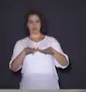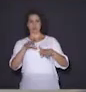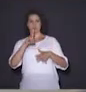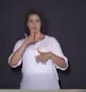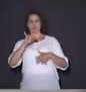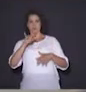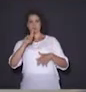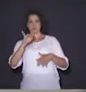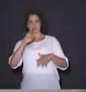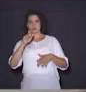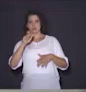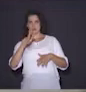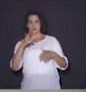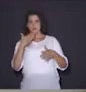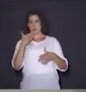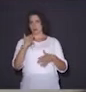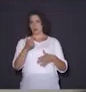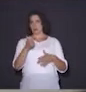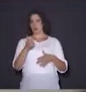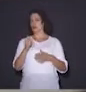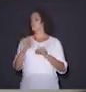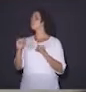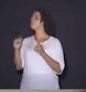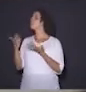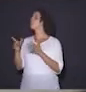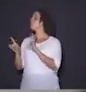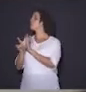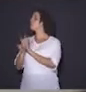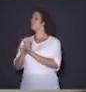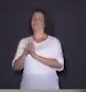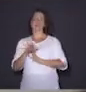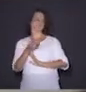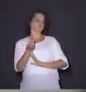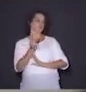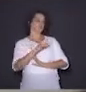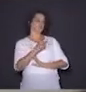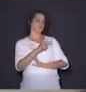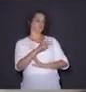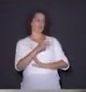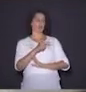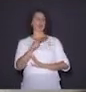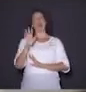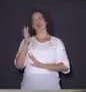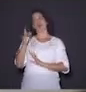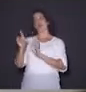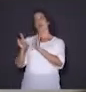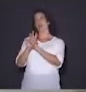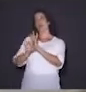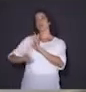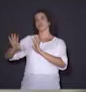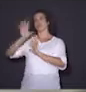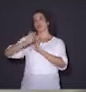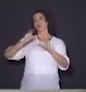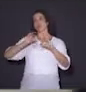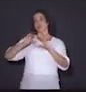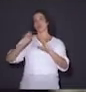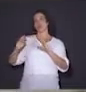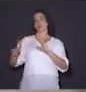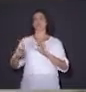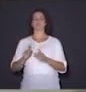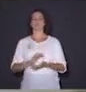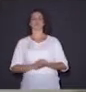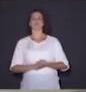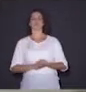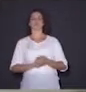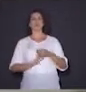não mencionou a geral das telecomunicações você integra o